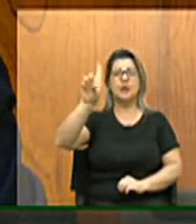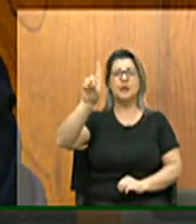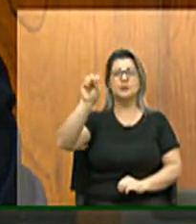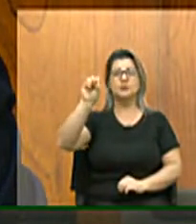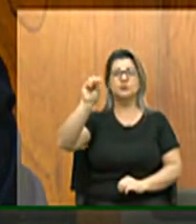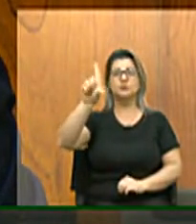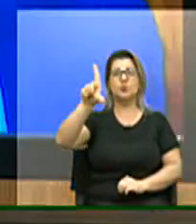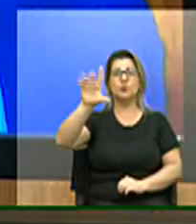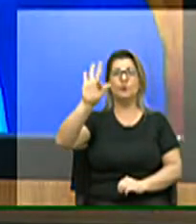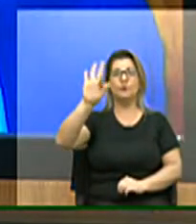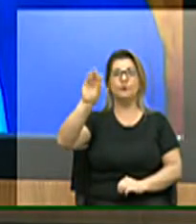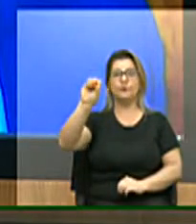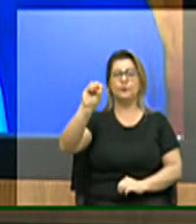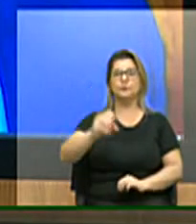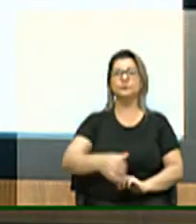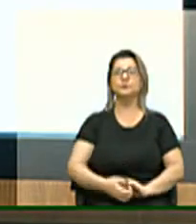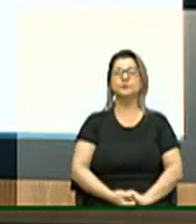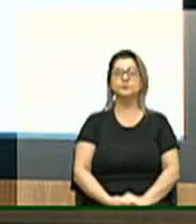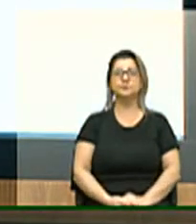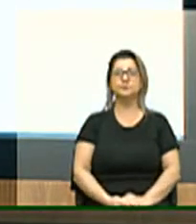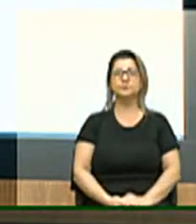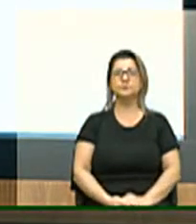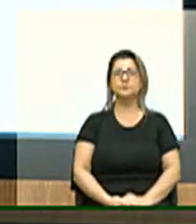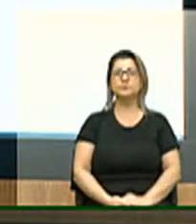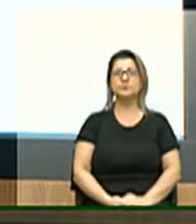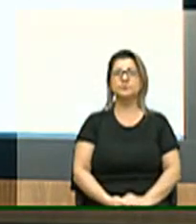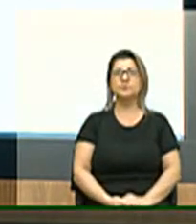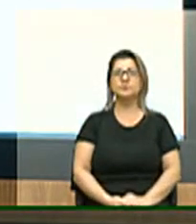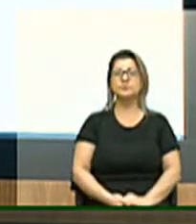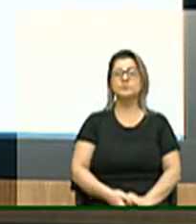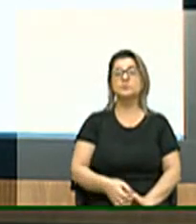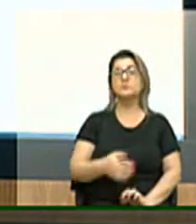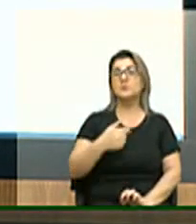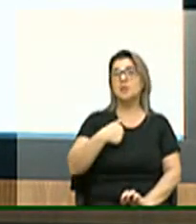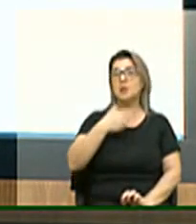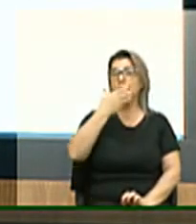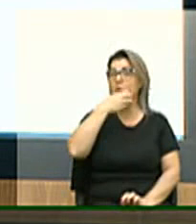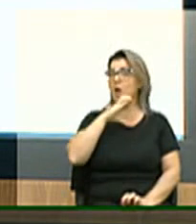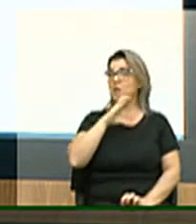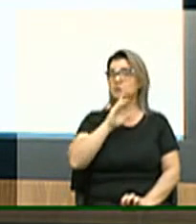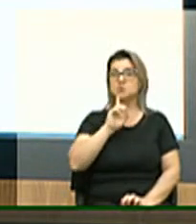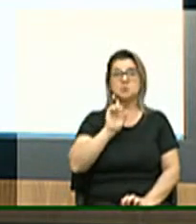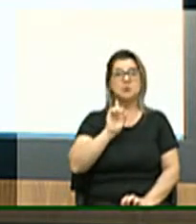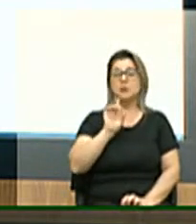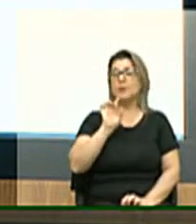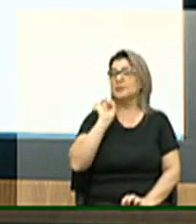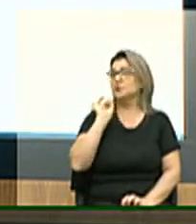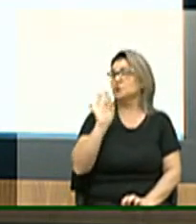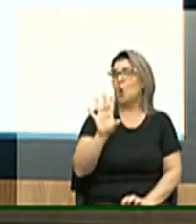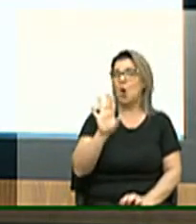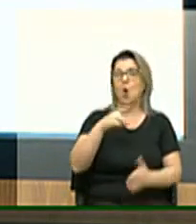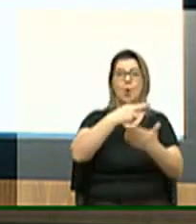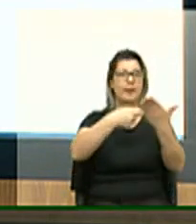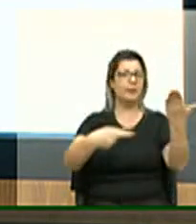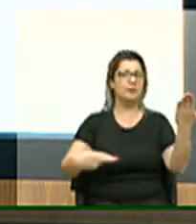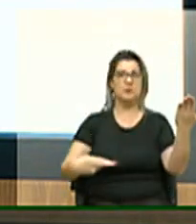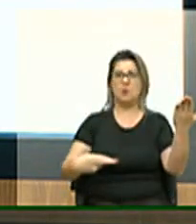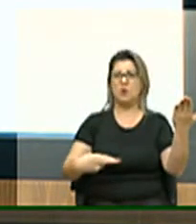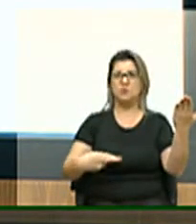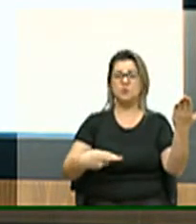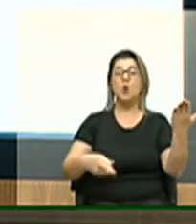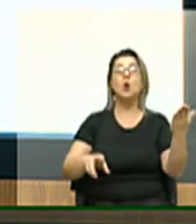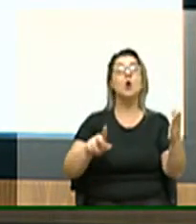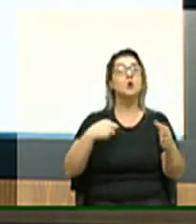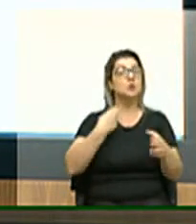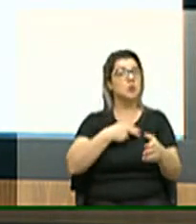Brito. De ordem, presidente Hernani. Uma questão de ordem. Eu acho que não basta um pedido de informações, não bastaria um relatório. Nós precisamos de uma reunião